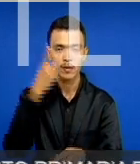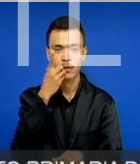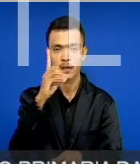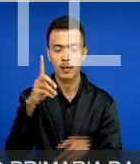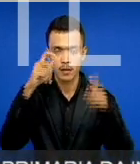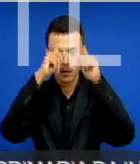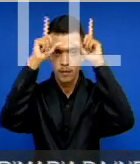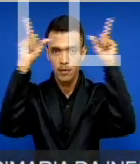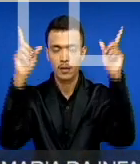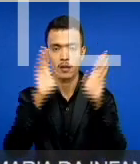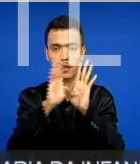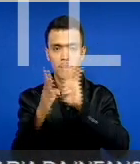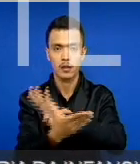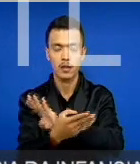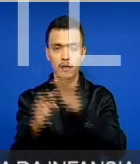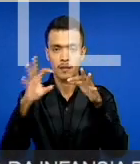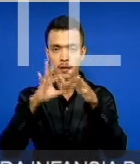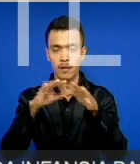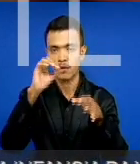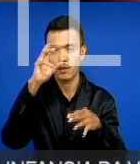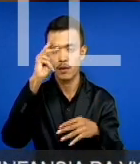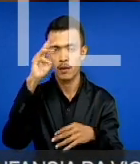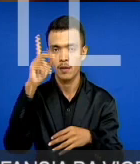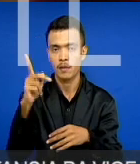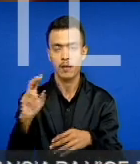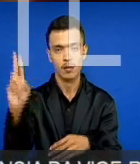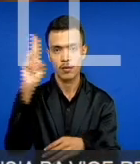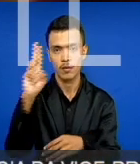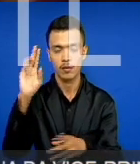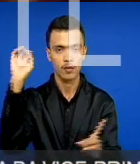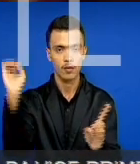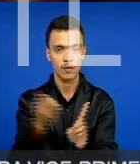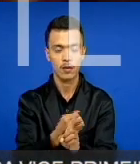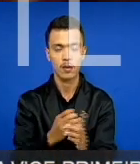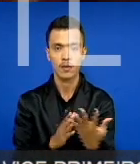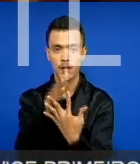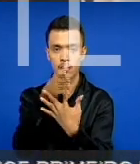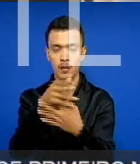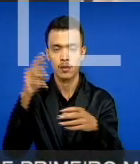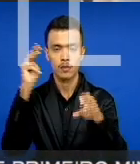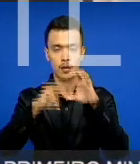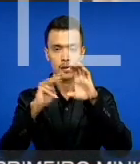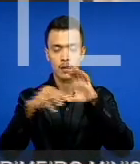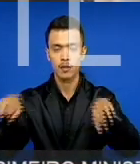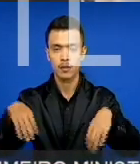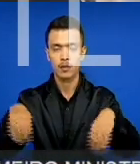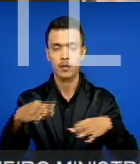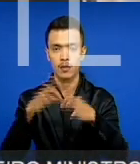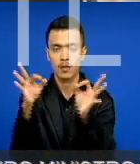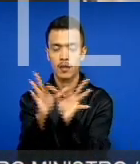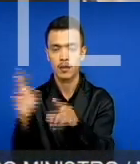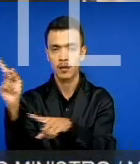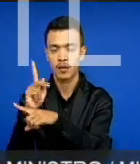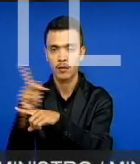Timor-Leste sayo na membro ba OMK. Tamba ne uso oportunidade ne, hodi acesso ba mercado o trabalho, hodi hadia carreira